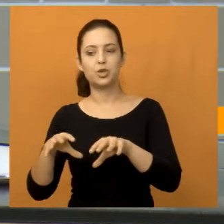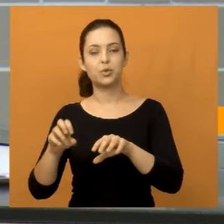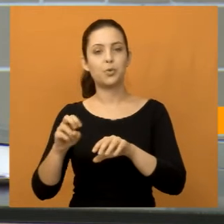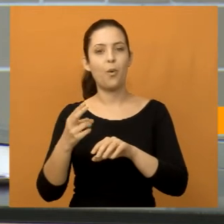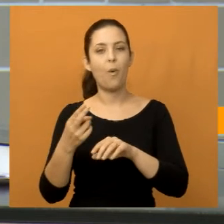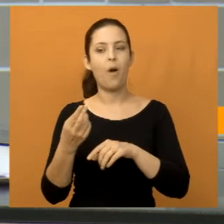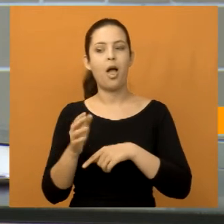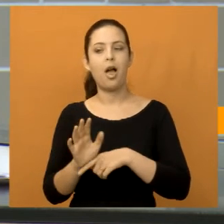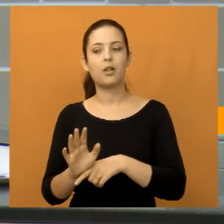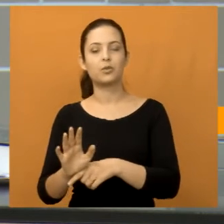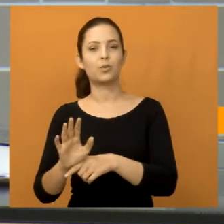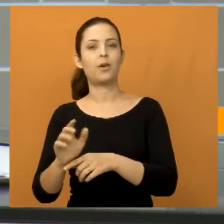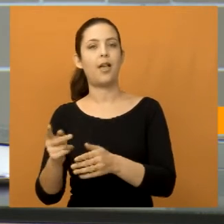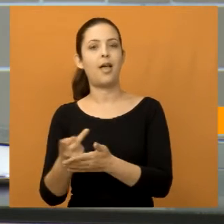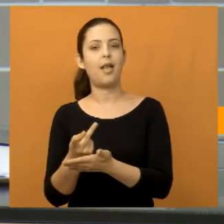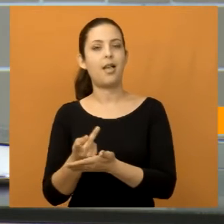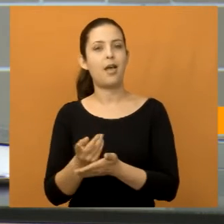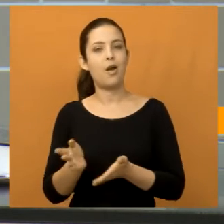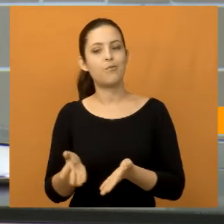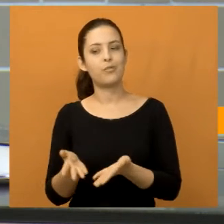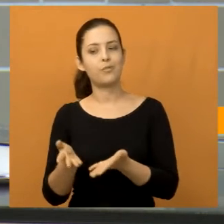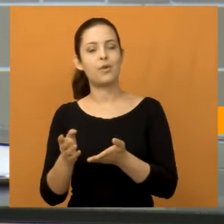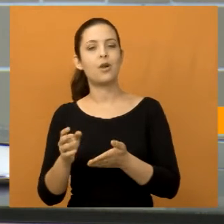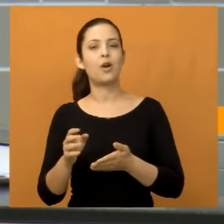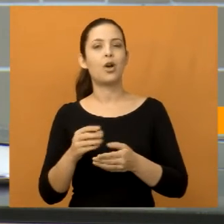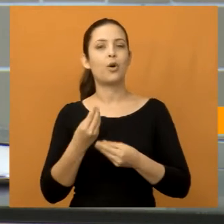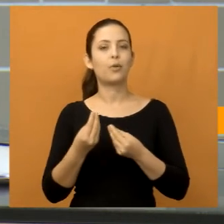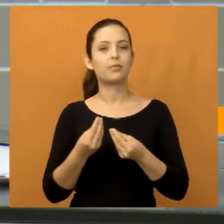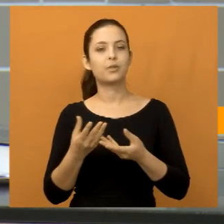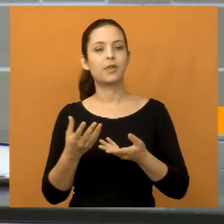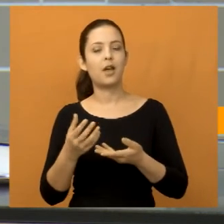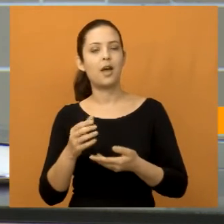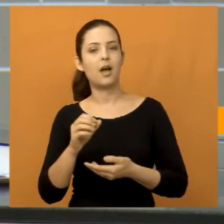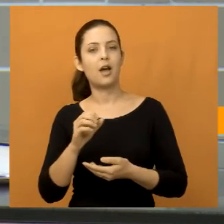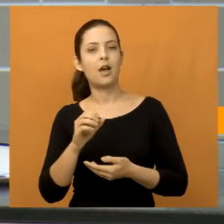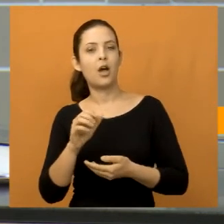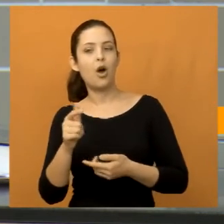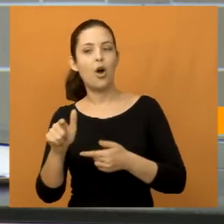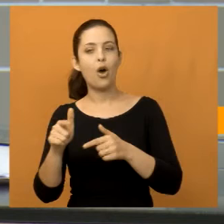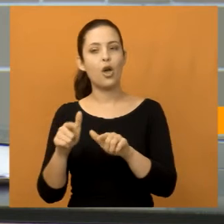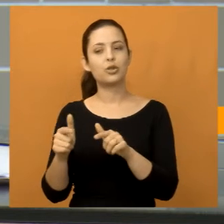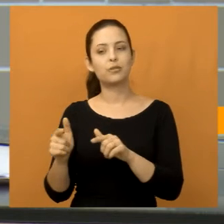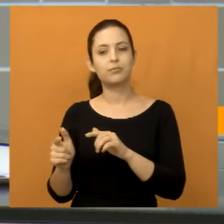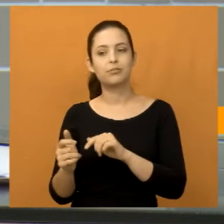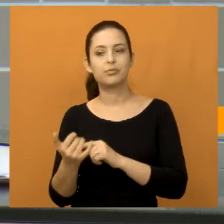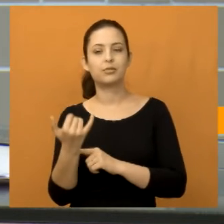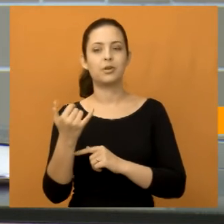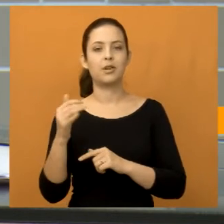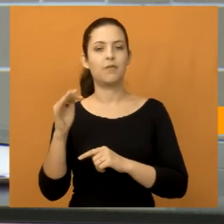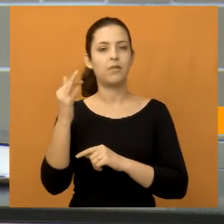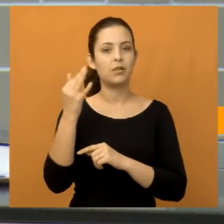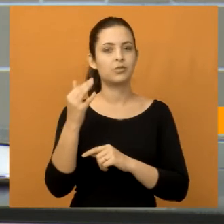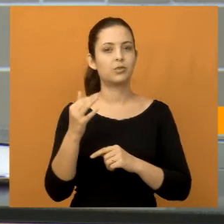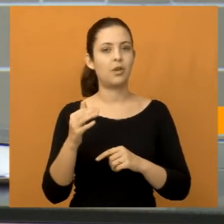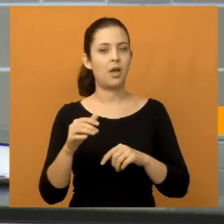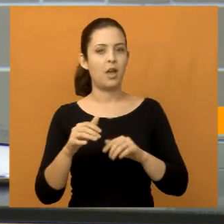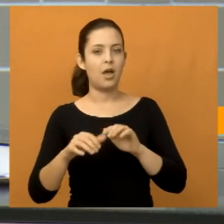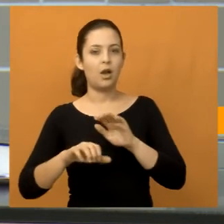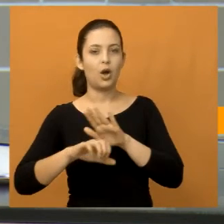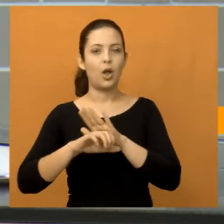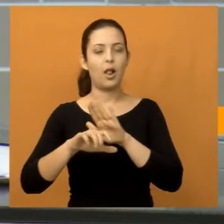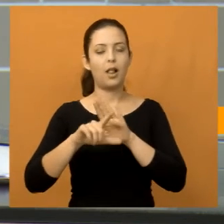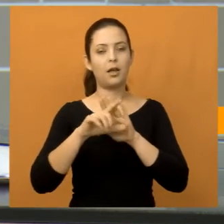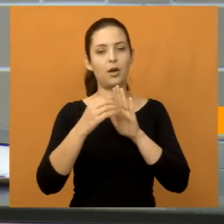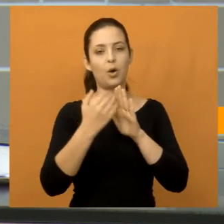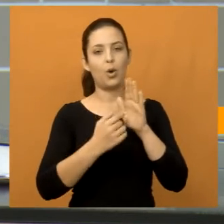ou mantendo alguém em erro, mediante artifício ardil ou qualquer outro meio fraudulento, a pena reclusão de